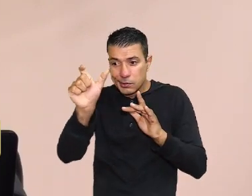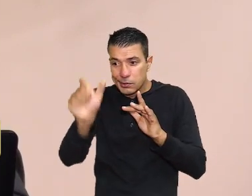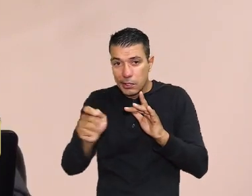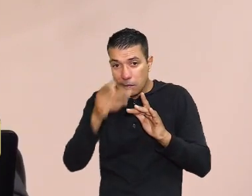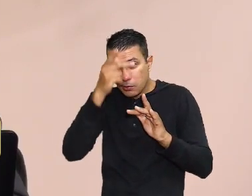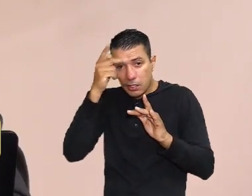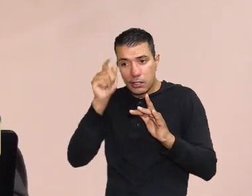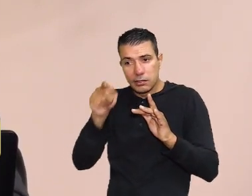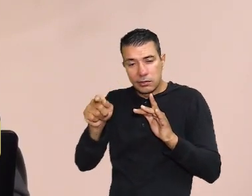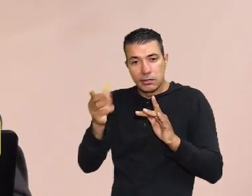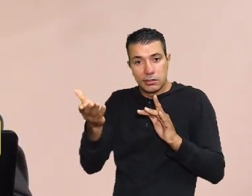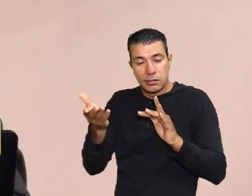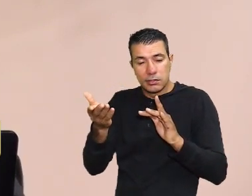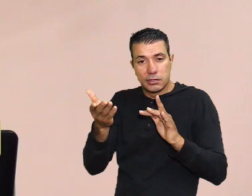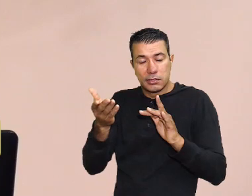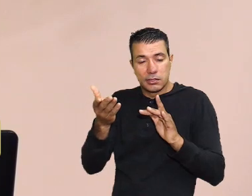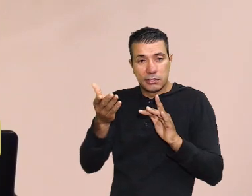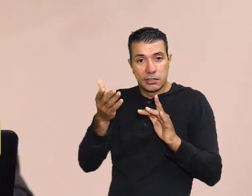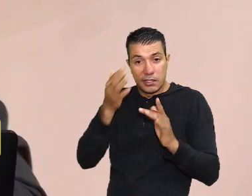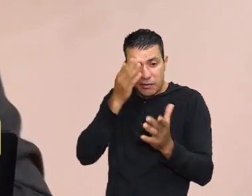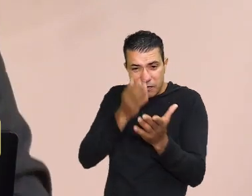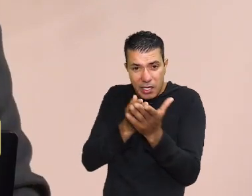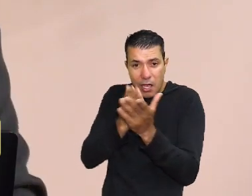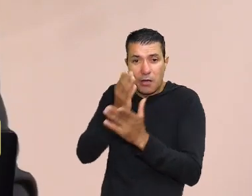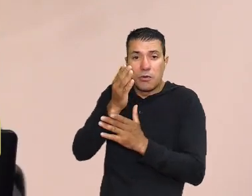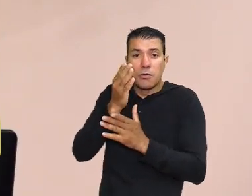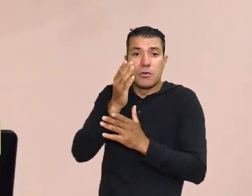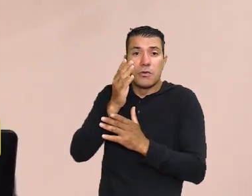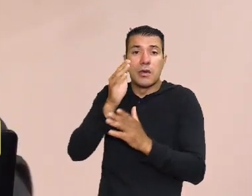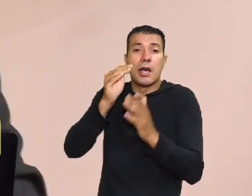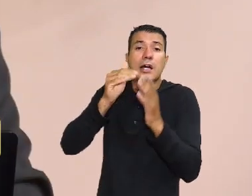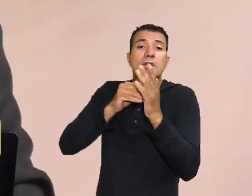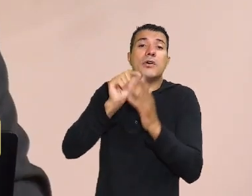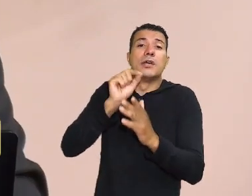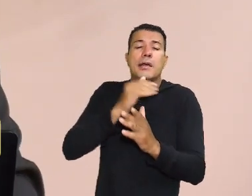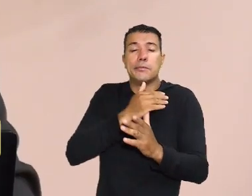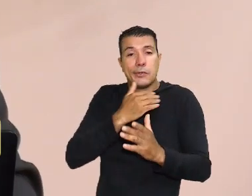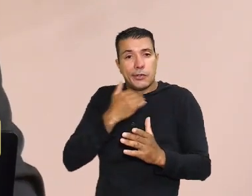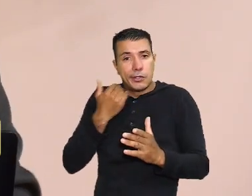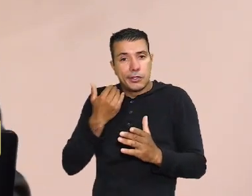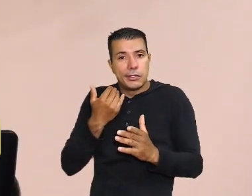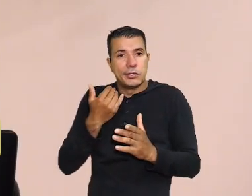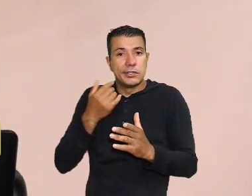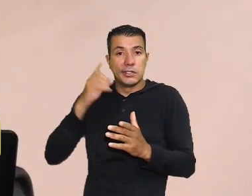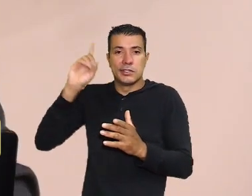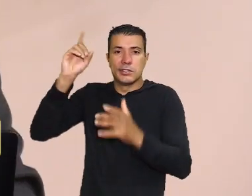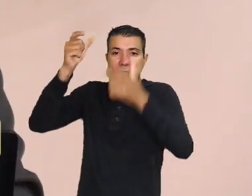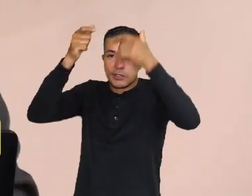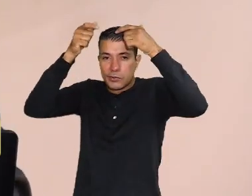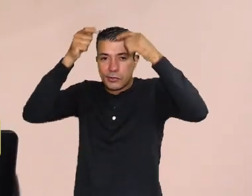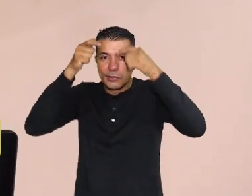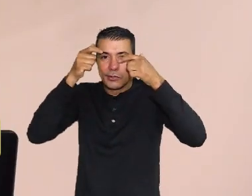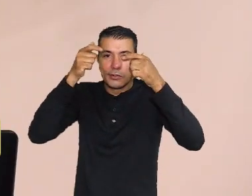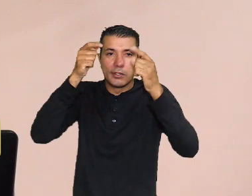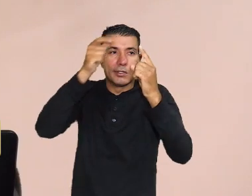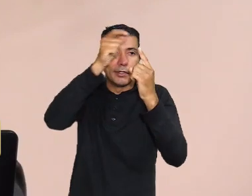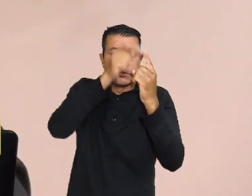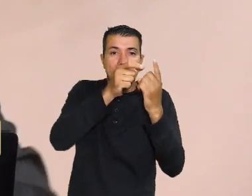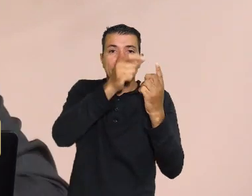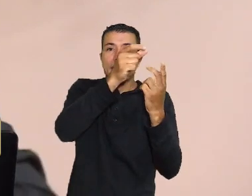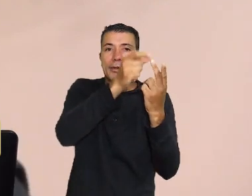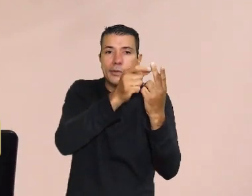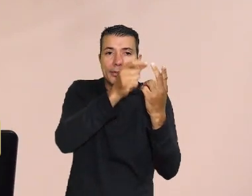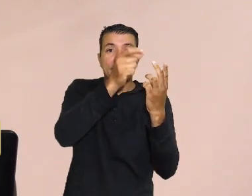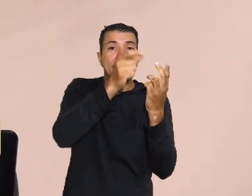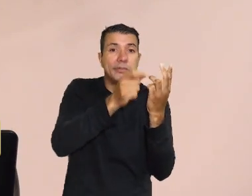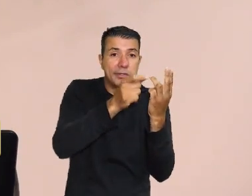a morte e dar-te-ei a coroa da vida. Assim como a Rose, que um dia disse para Jesus: eu topo, Senhor, eu aceito,